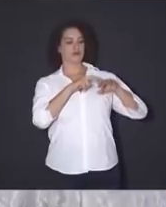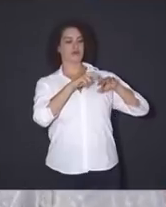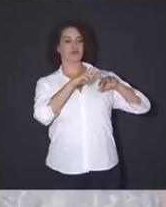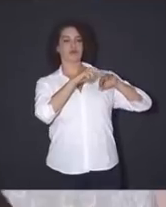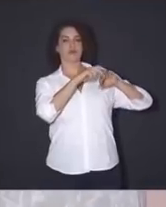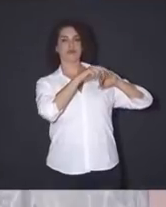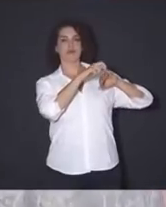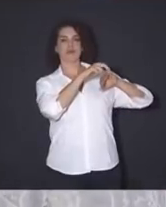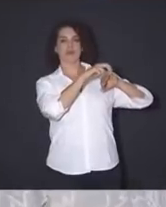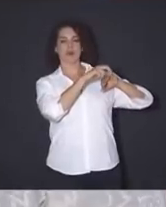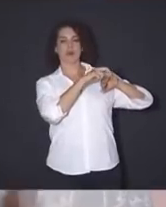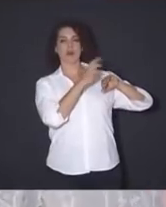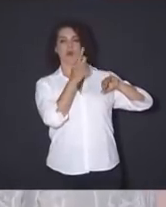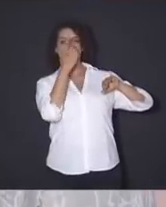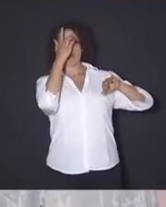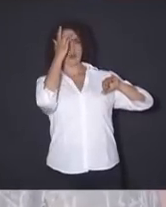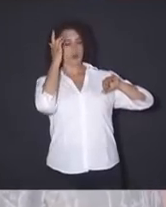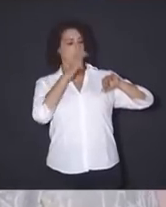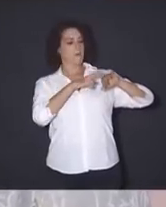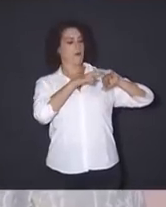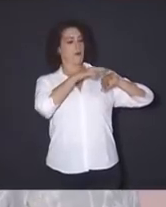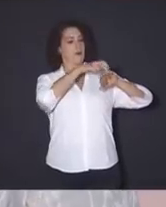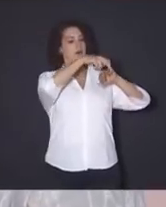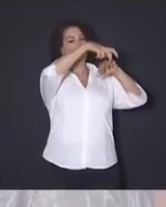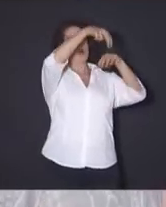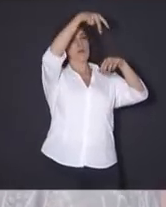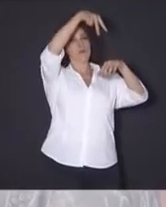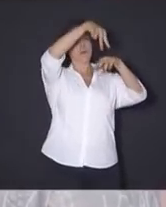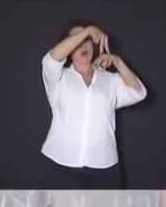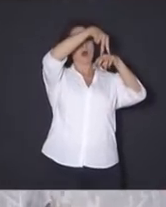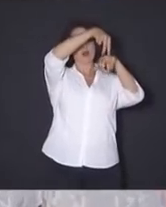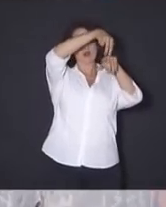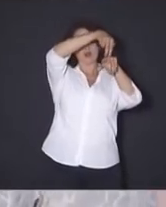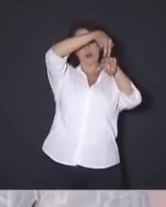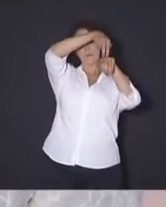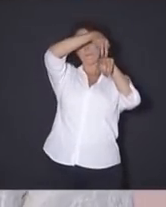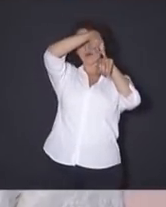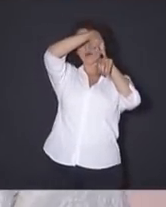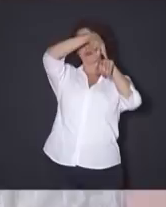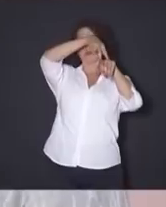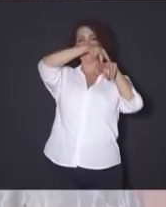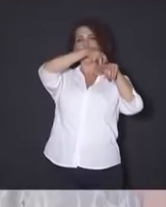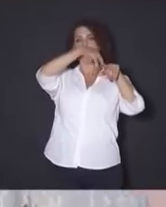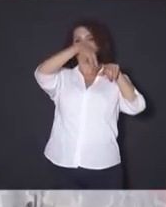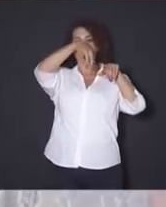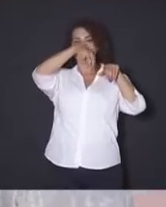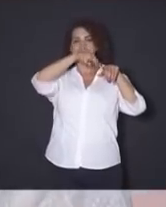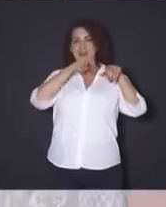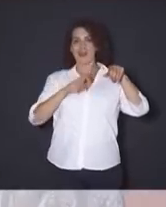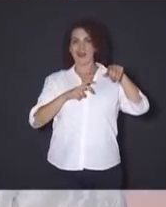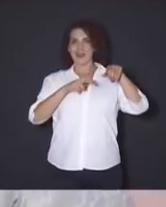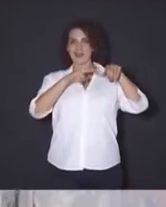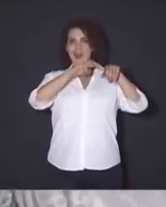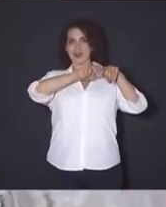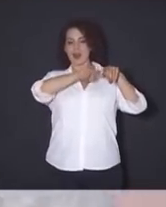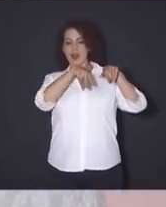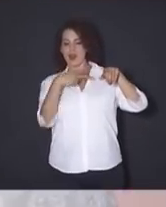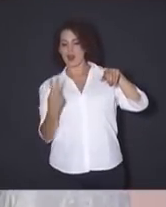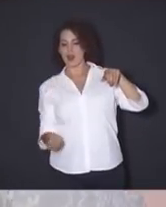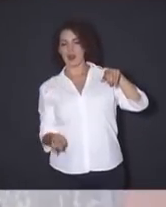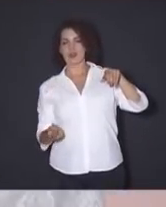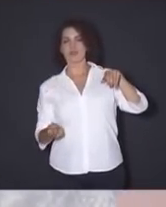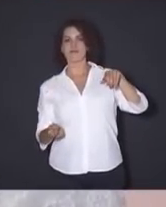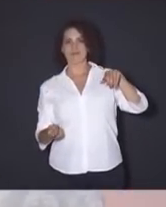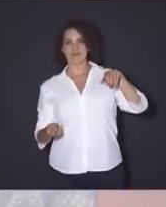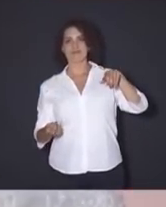das famílias quando chega lá em cima junto à escada aquela liderança nem ajuda àquele indivíduo vê na